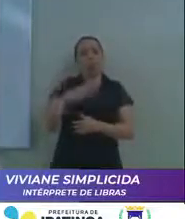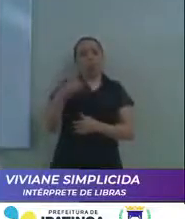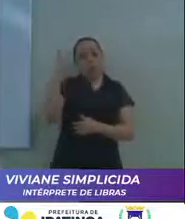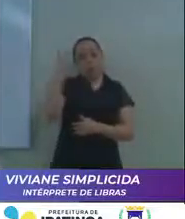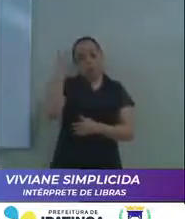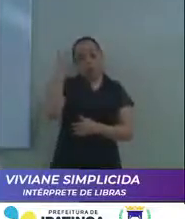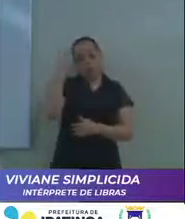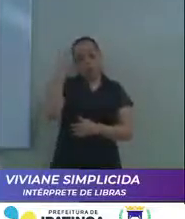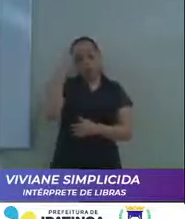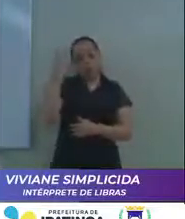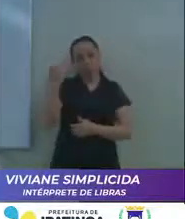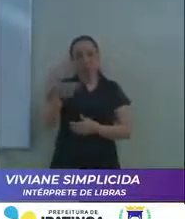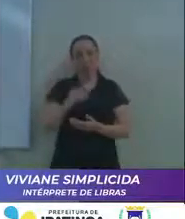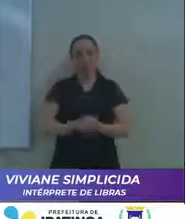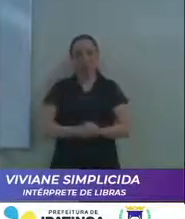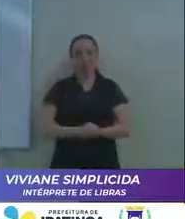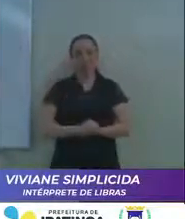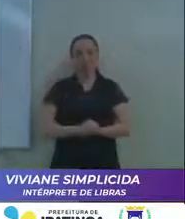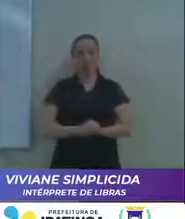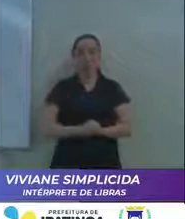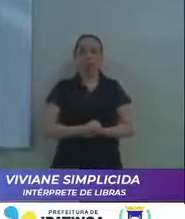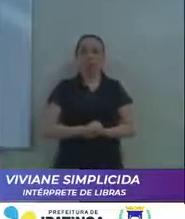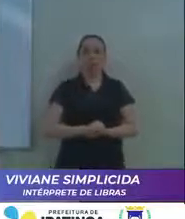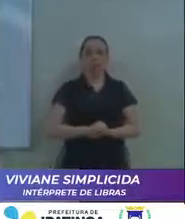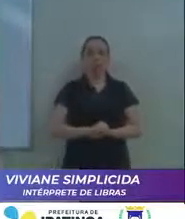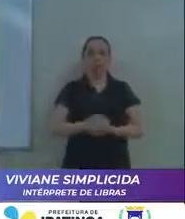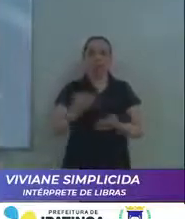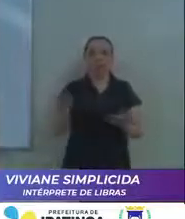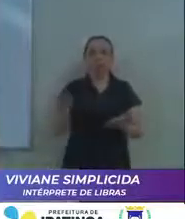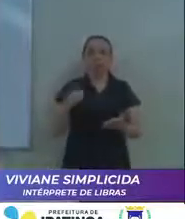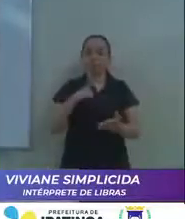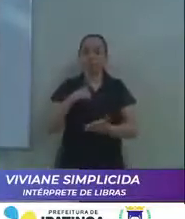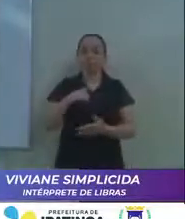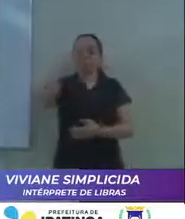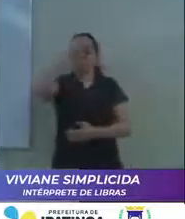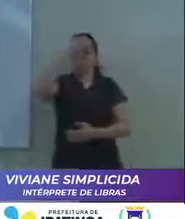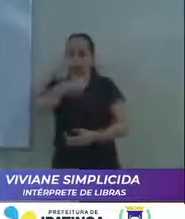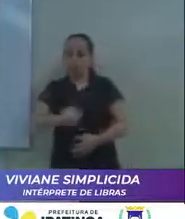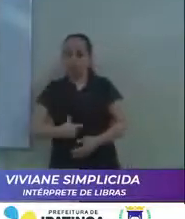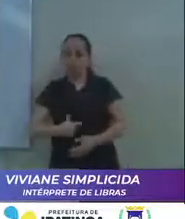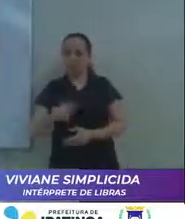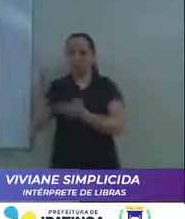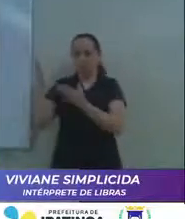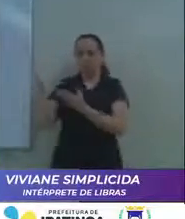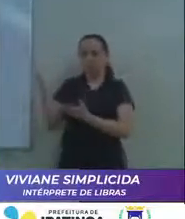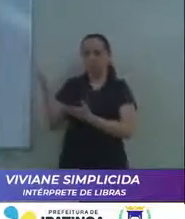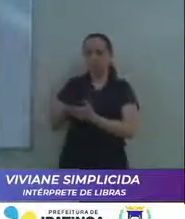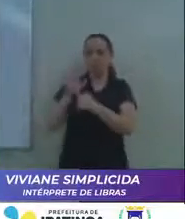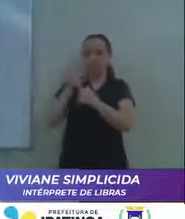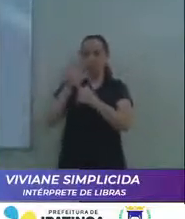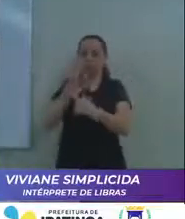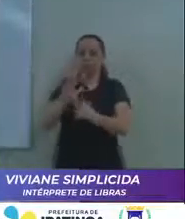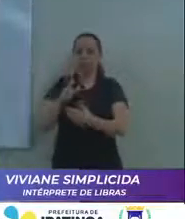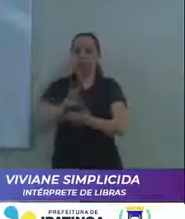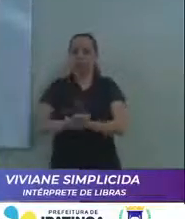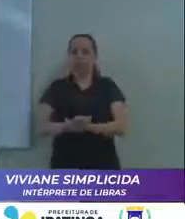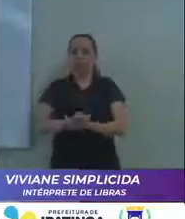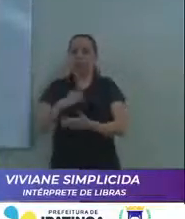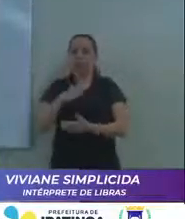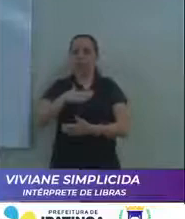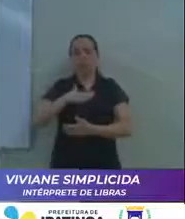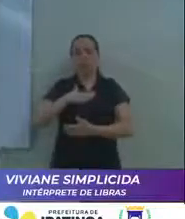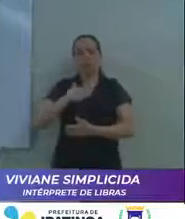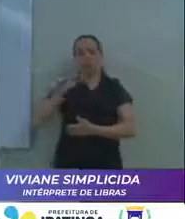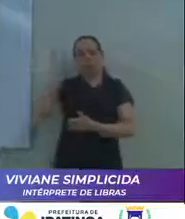entre aspas, novo, normal. Eu vou me apresentar, vou colocar a apresentação para vocês. Ao longo da